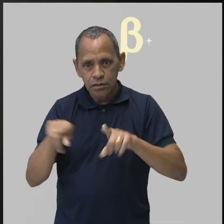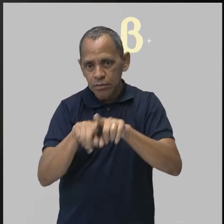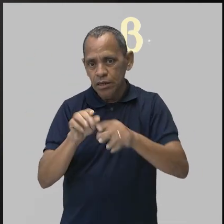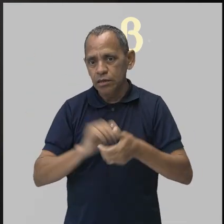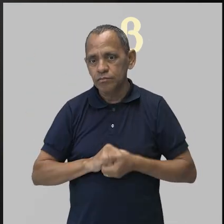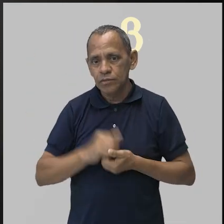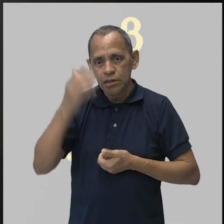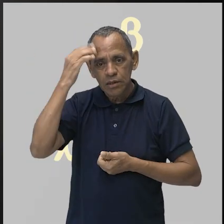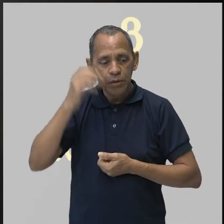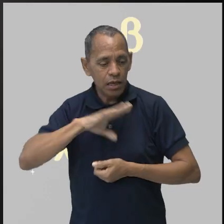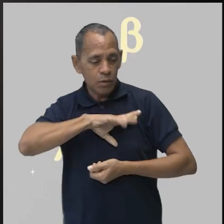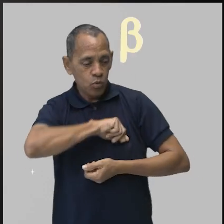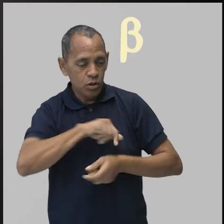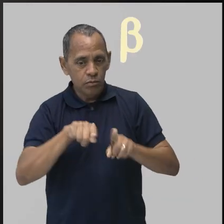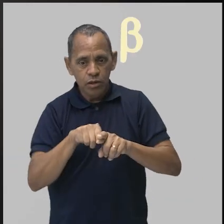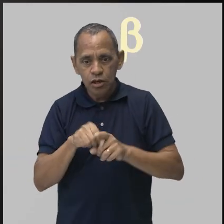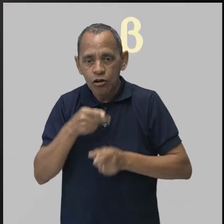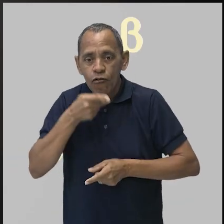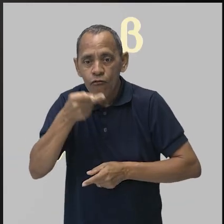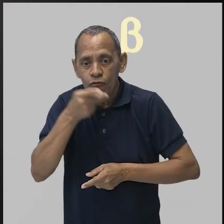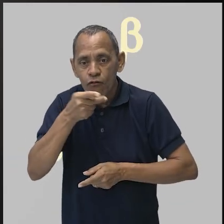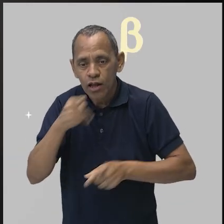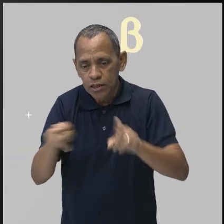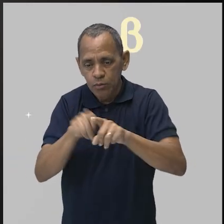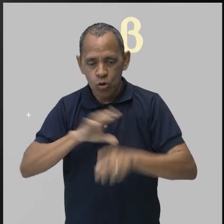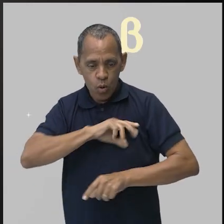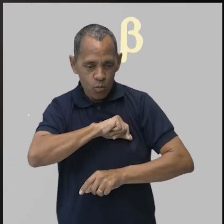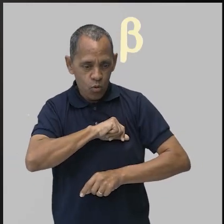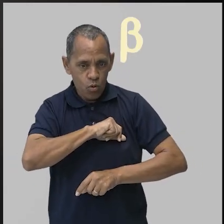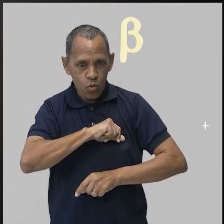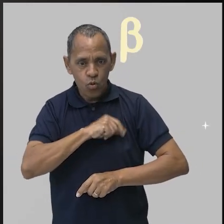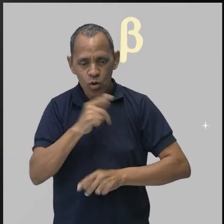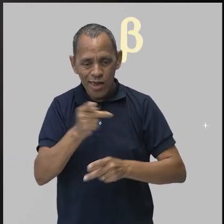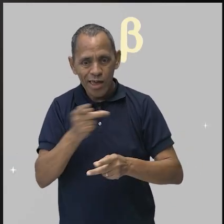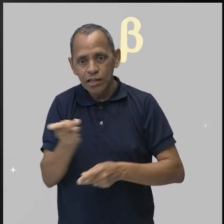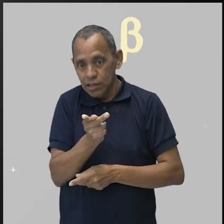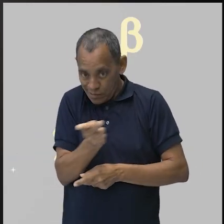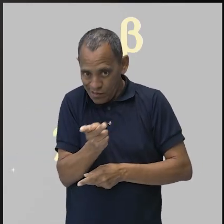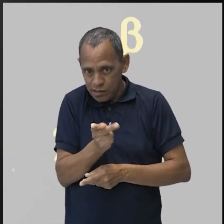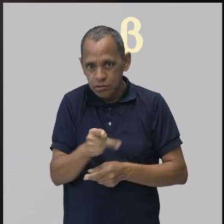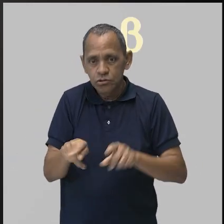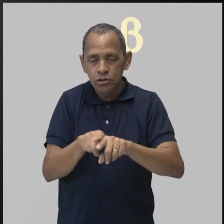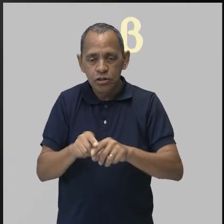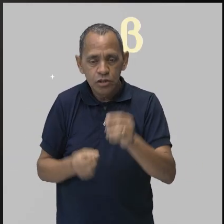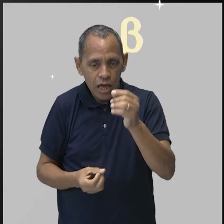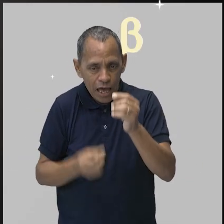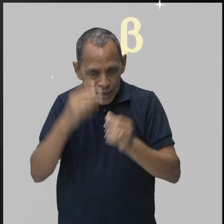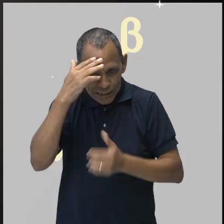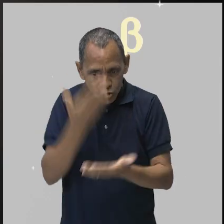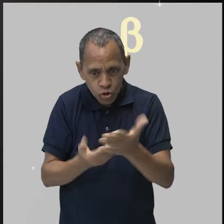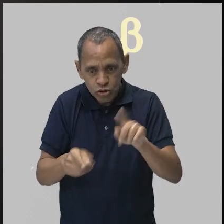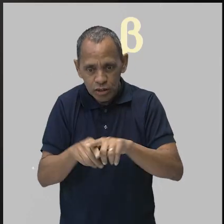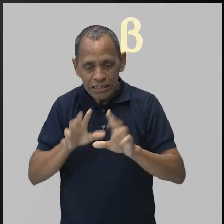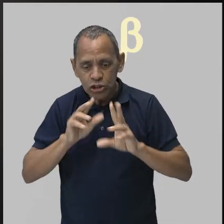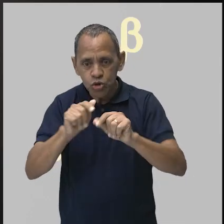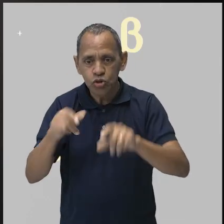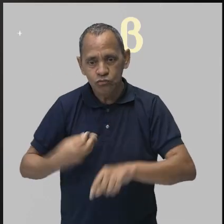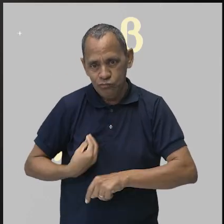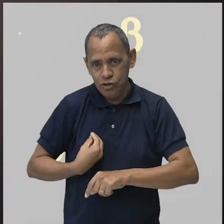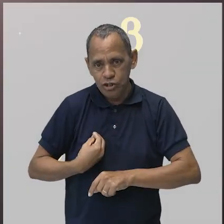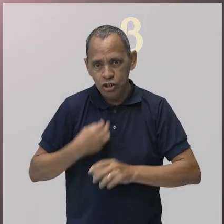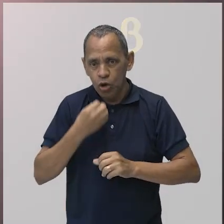o amor. Com a fala e com o amor, Nhamandu acreditou que todos viveriam um bom futuro.